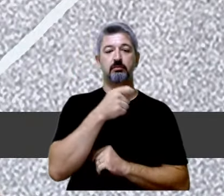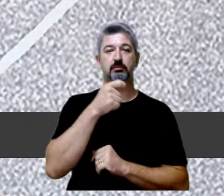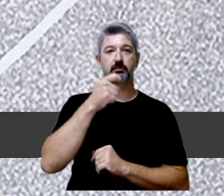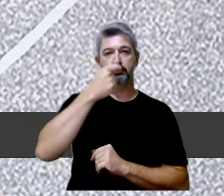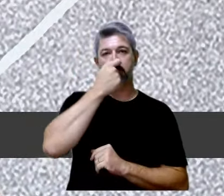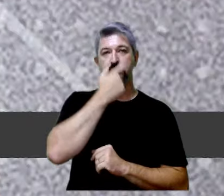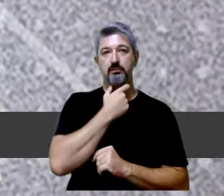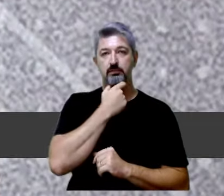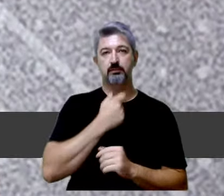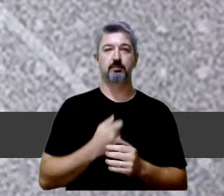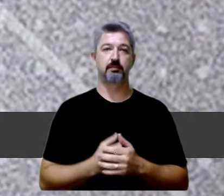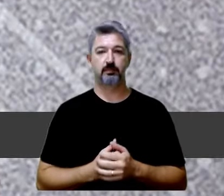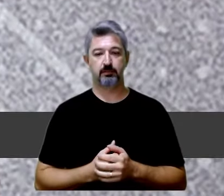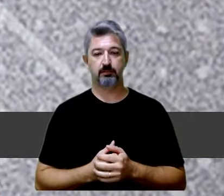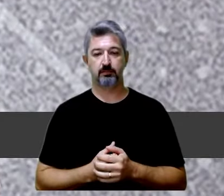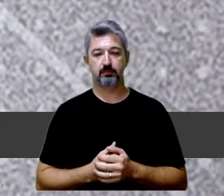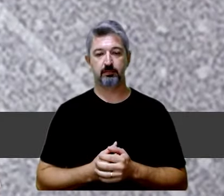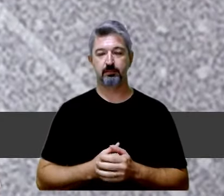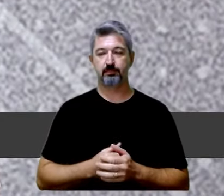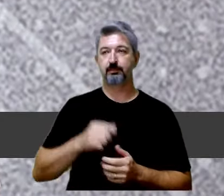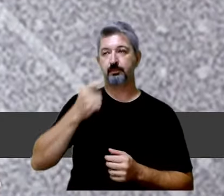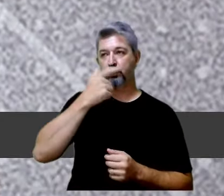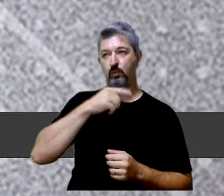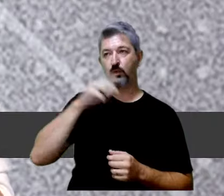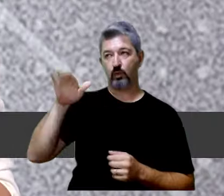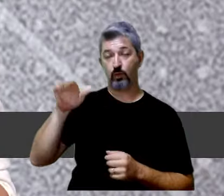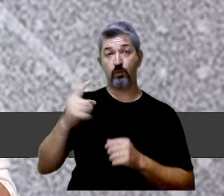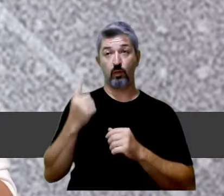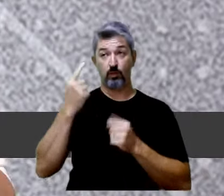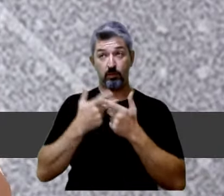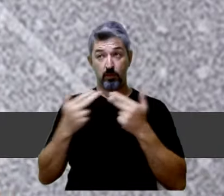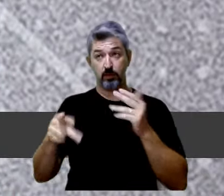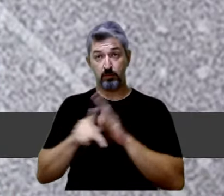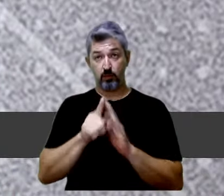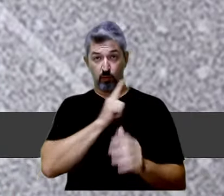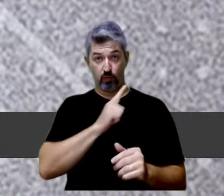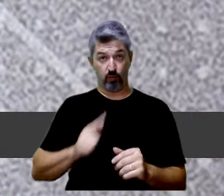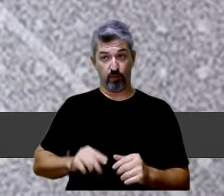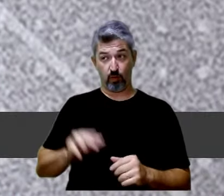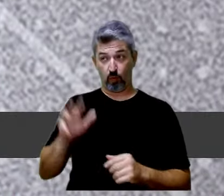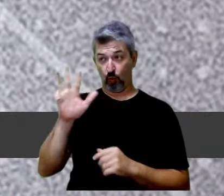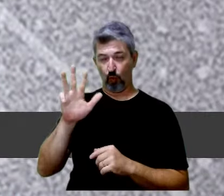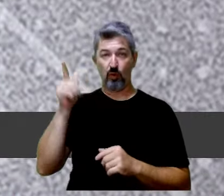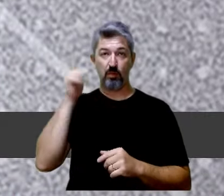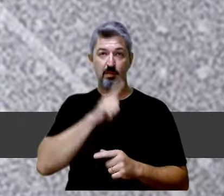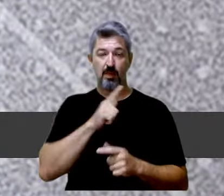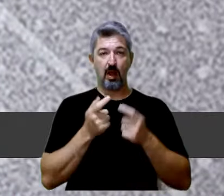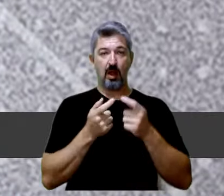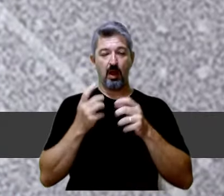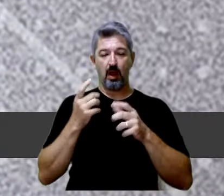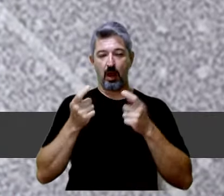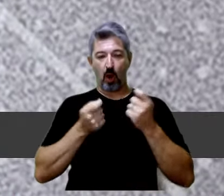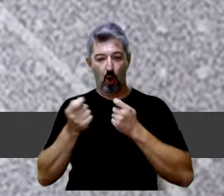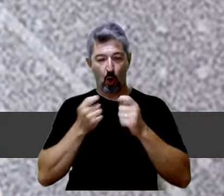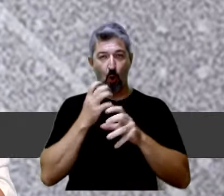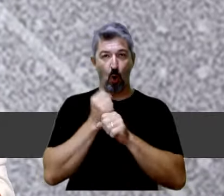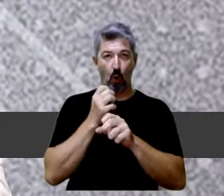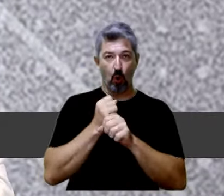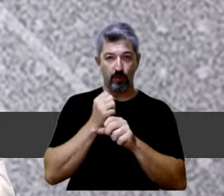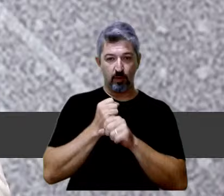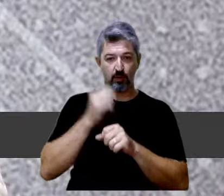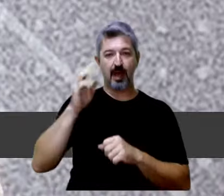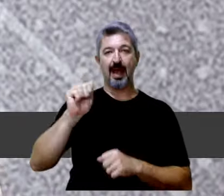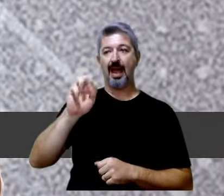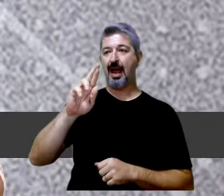bolos candidato uma das medidas do governo Lula para manter o equilíbrio das contas públicas foi o novo arcabouo fiscal